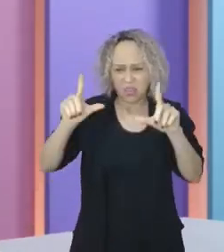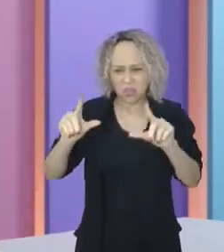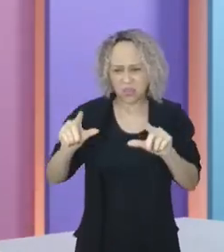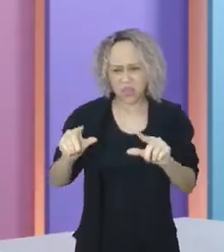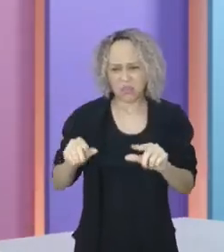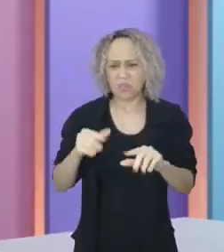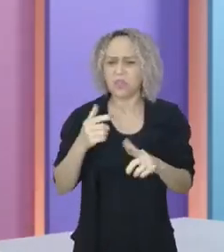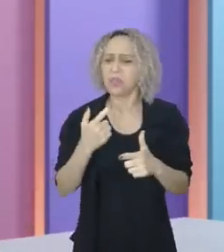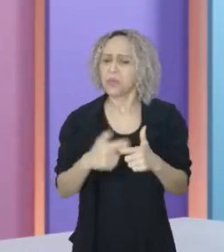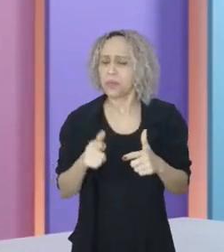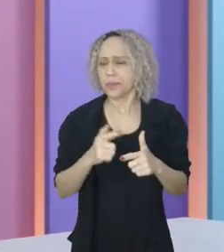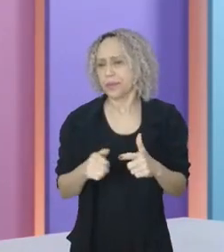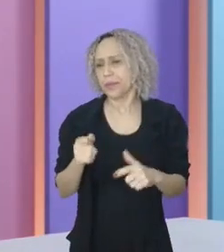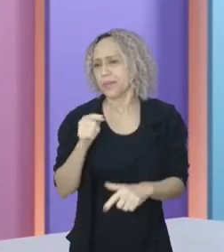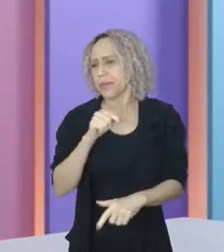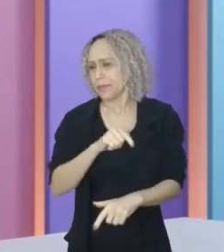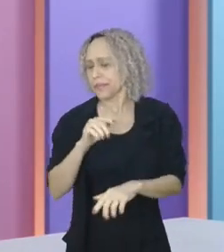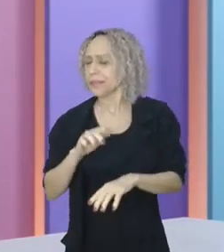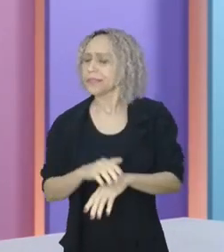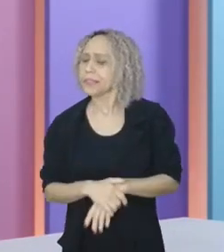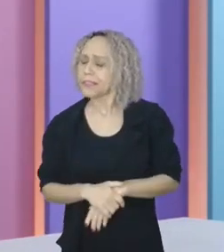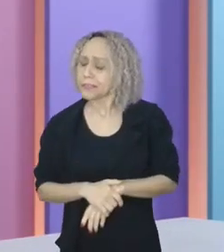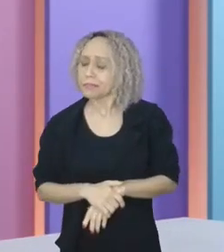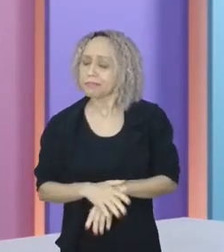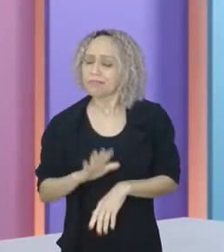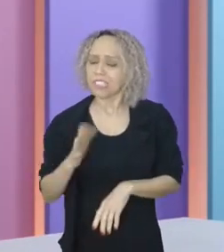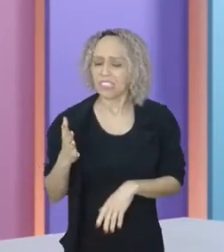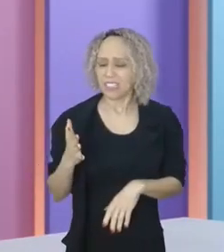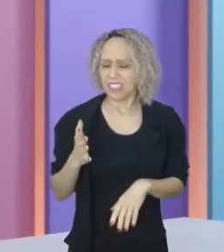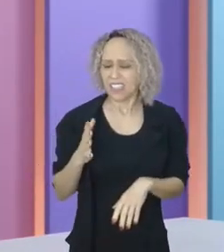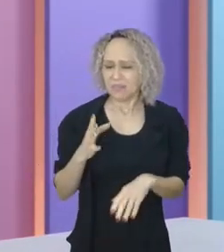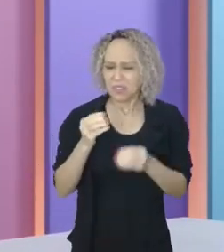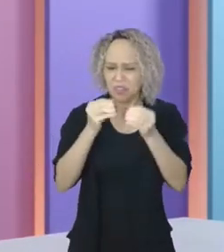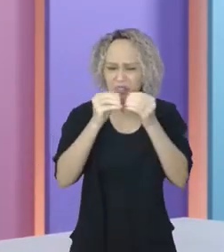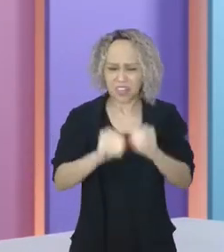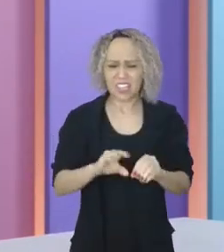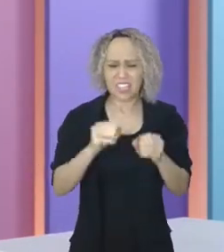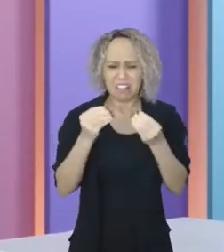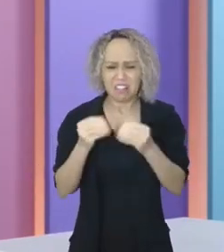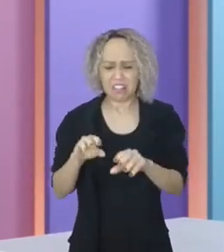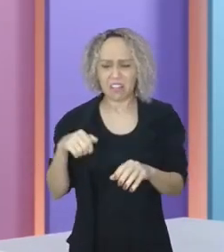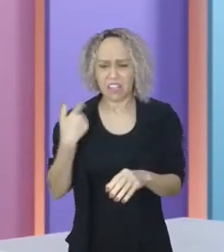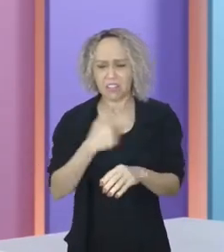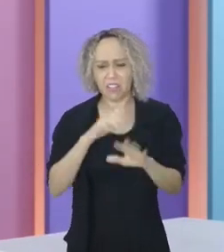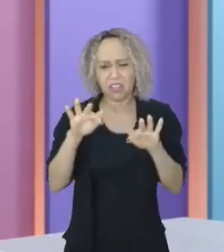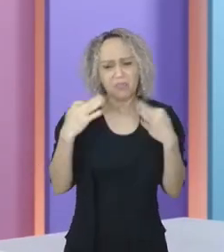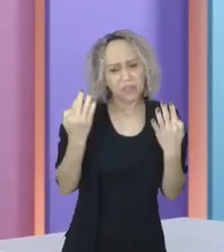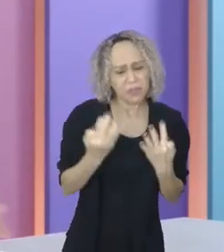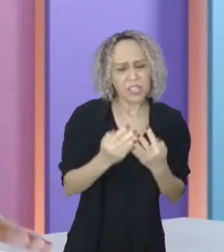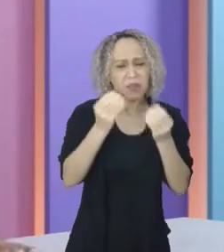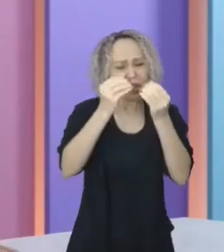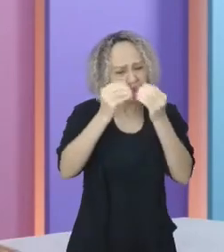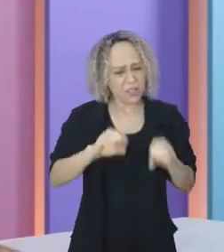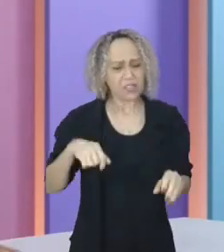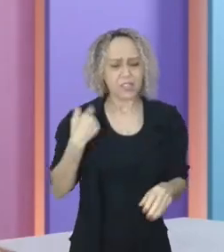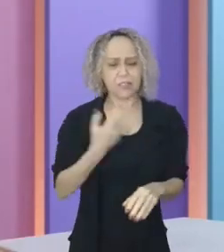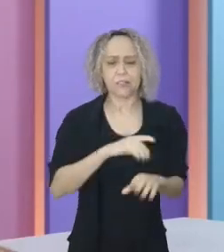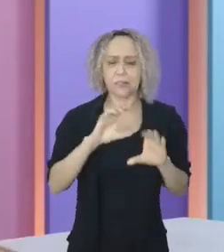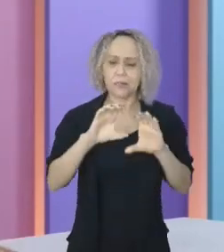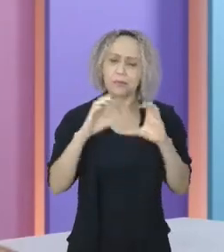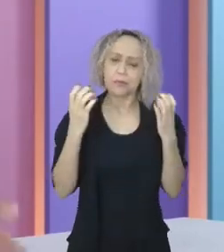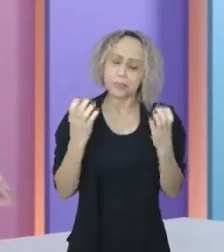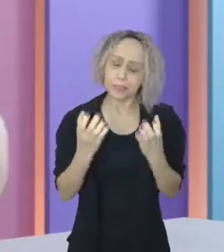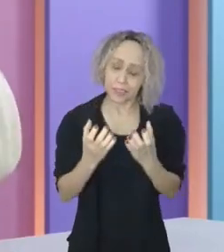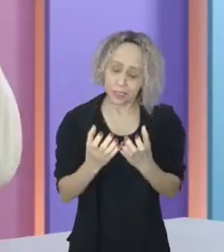nossas comunidades. Tá? Eu tenho muita esperança que a gente consiga fazer isso, mas também sabemos que